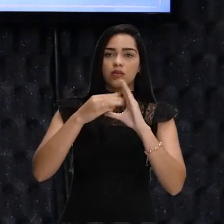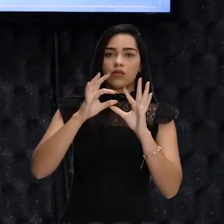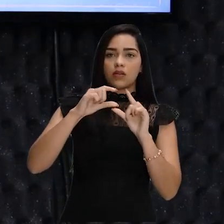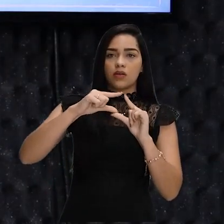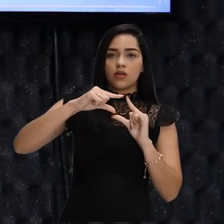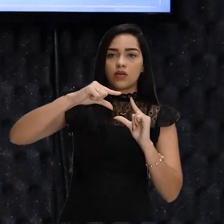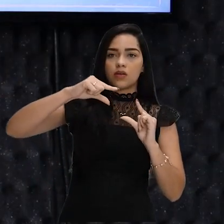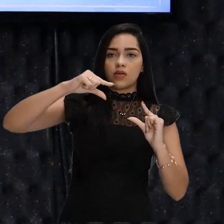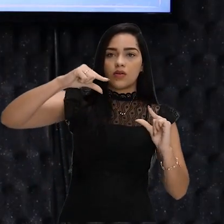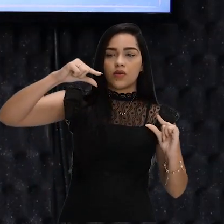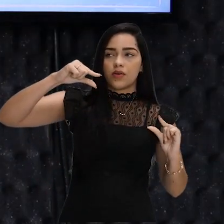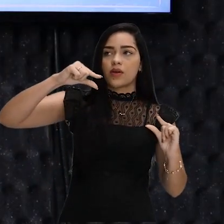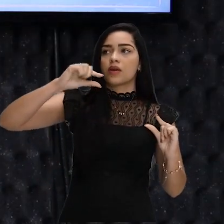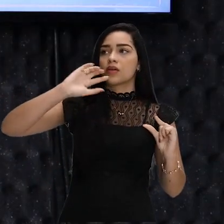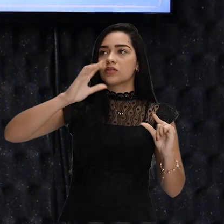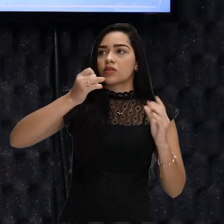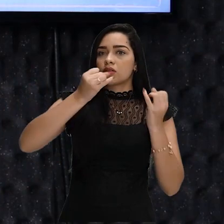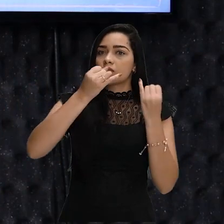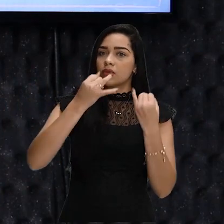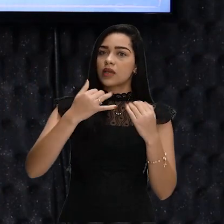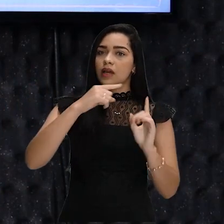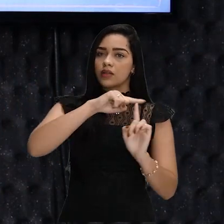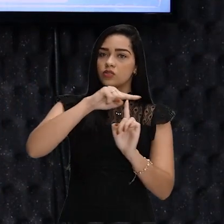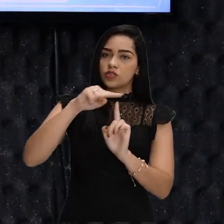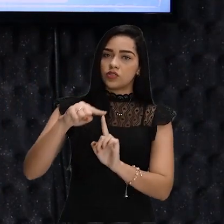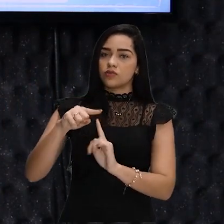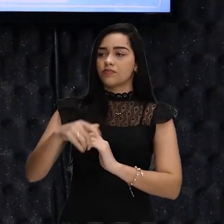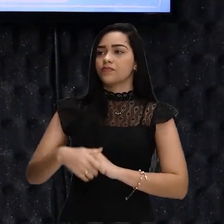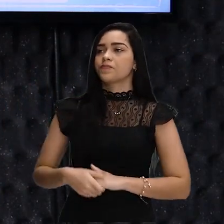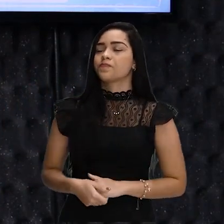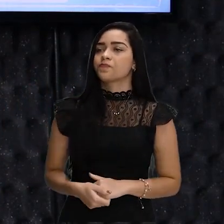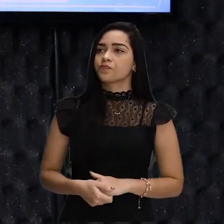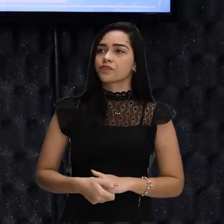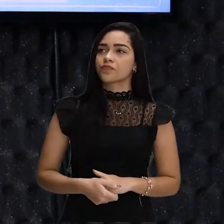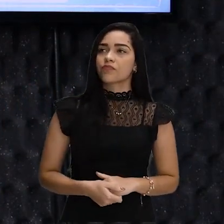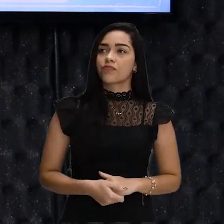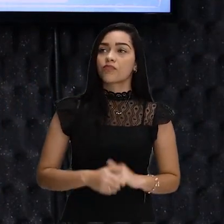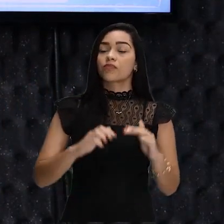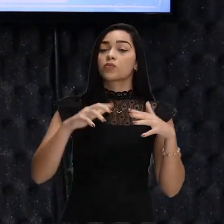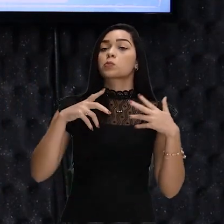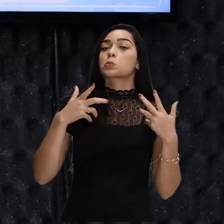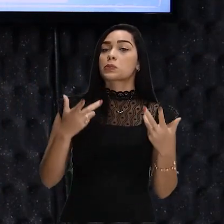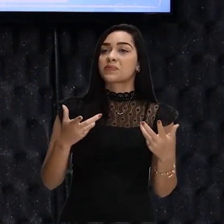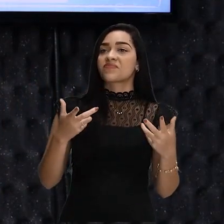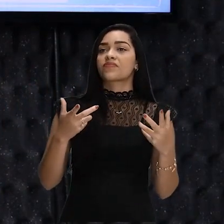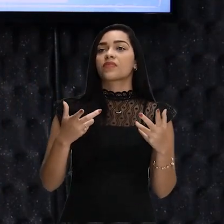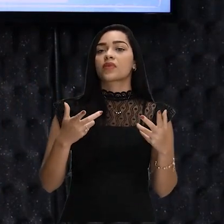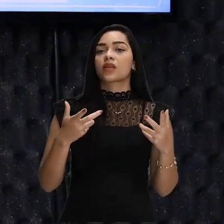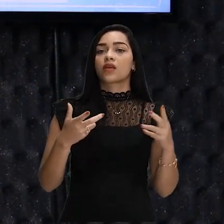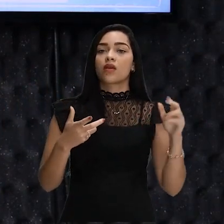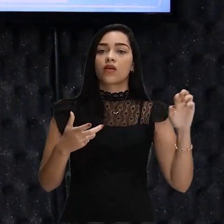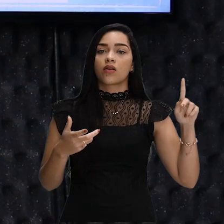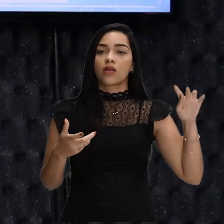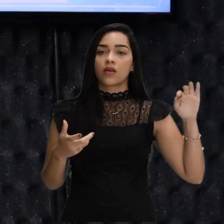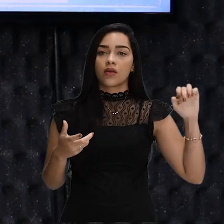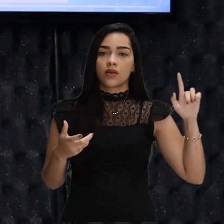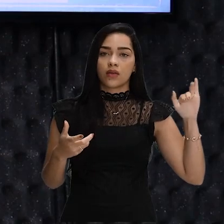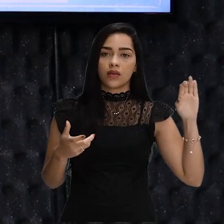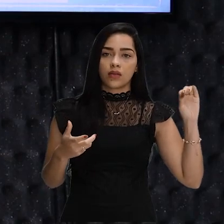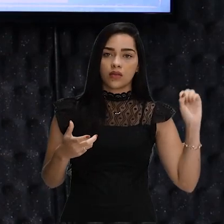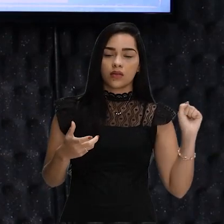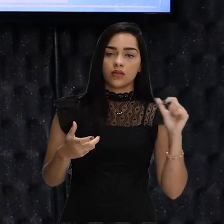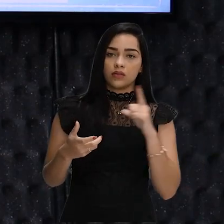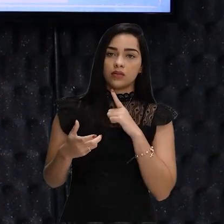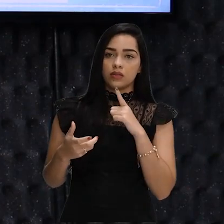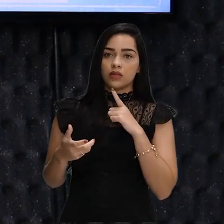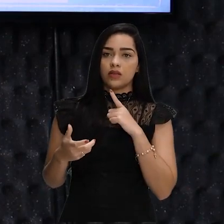alongadas. Nós vamos já falar sobre essa classificação aí dos tecidos. Então, os epitélios, né, os